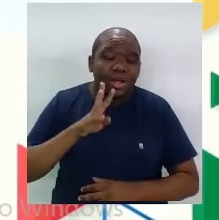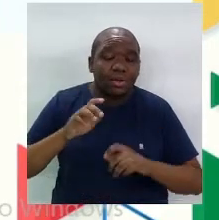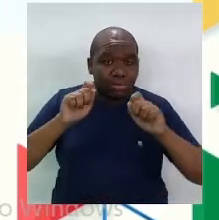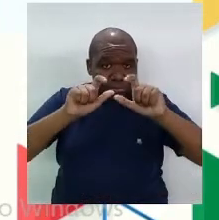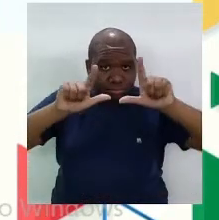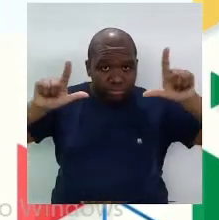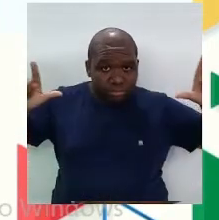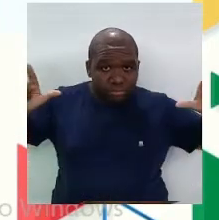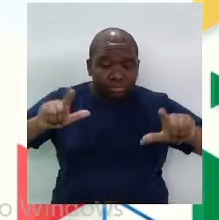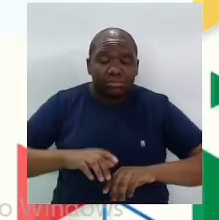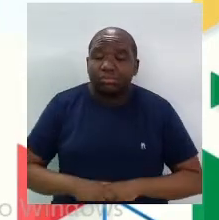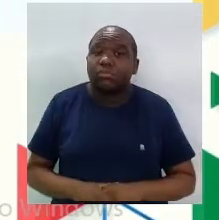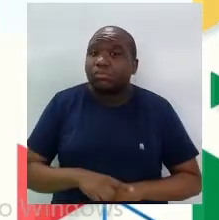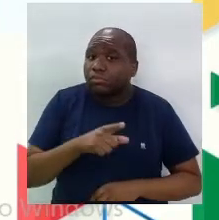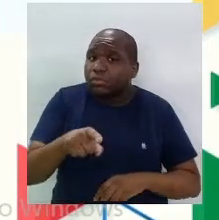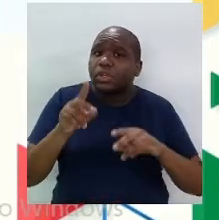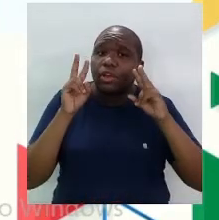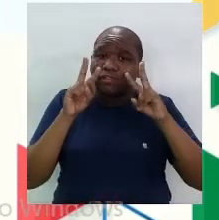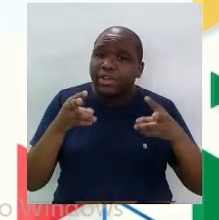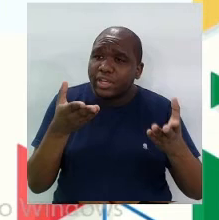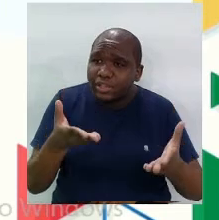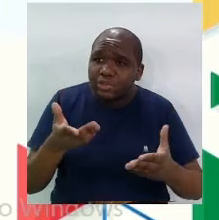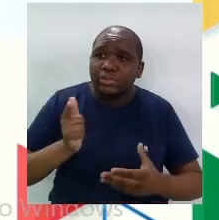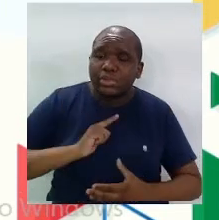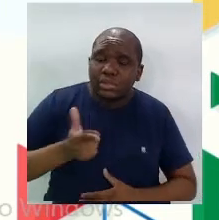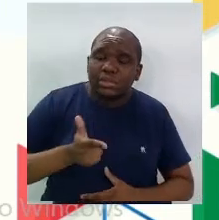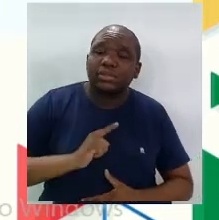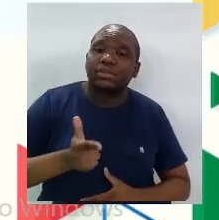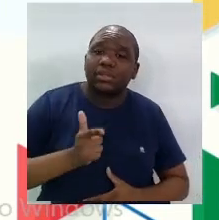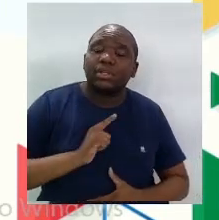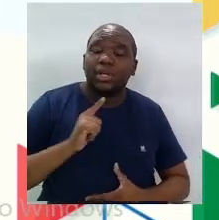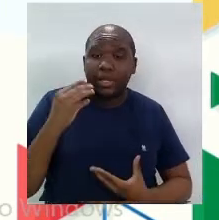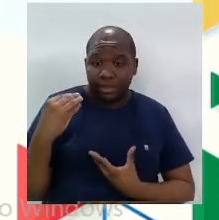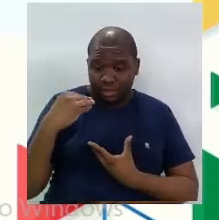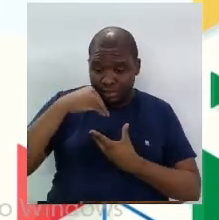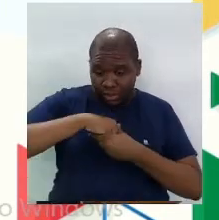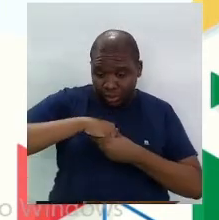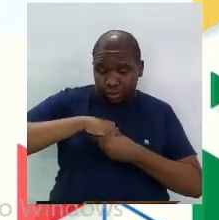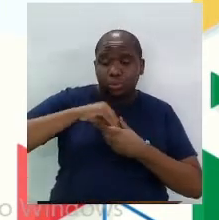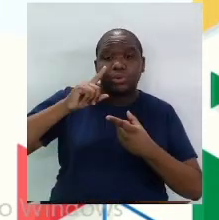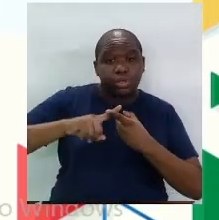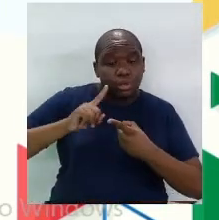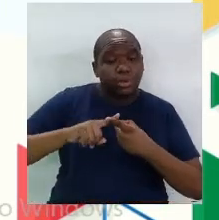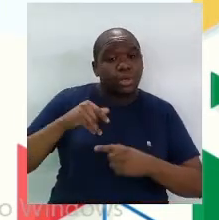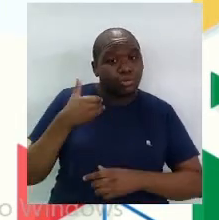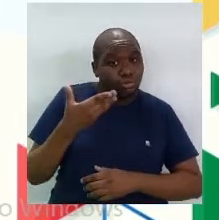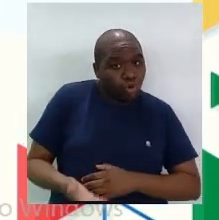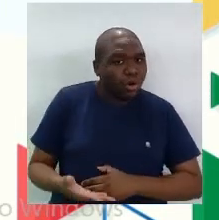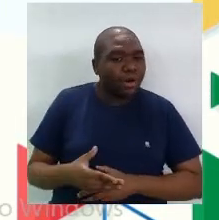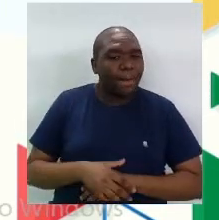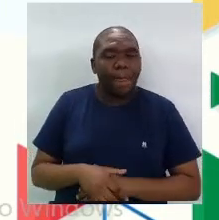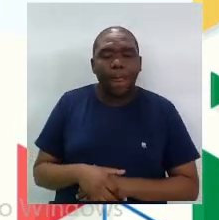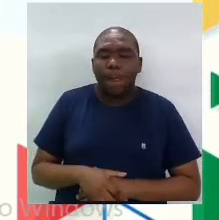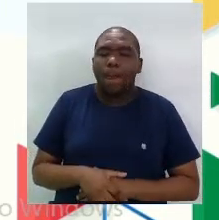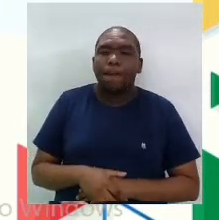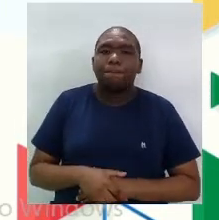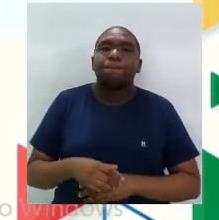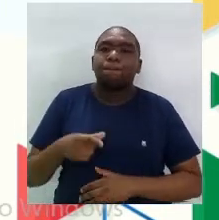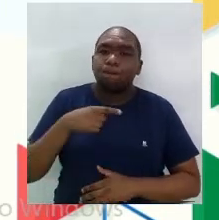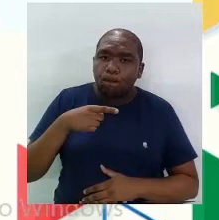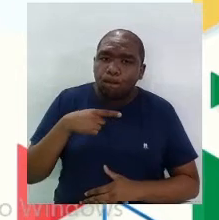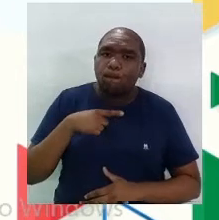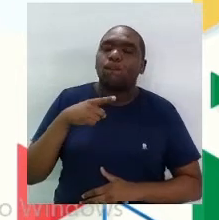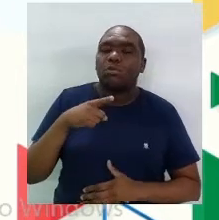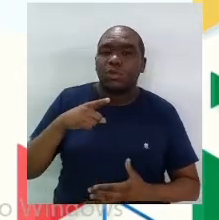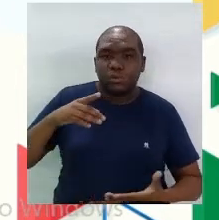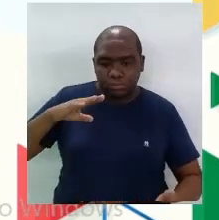bem legal. Quando você observar aí, a gente tem tanto a parte interna quanto a parte externa. Temos